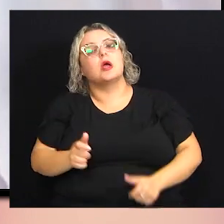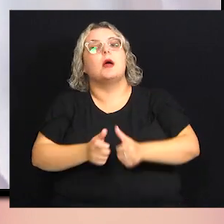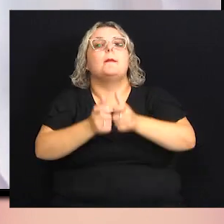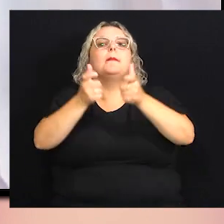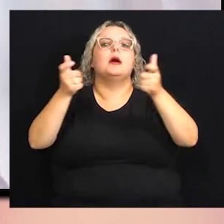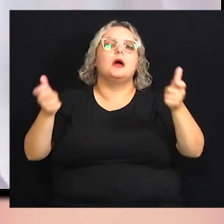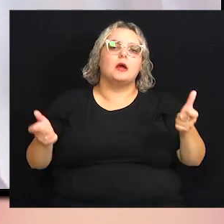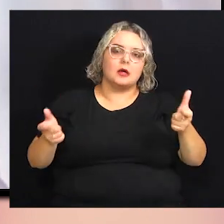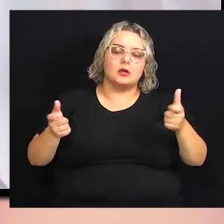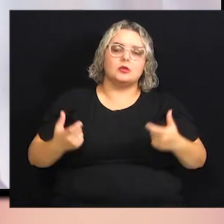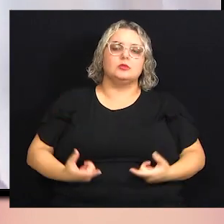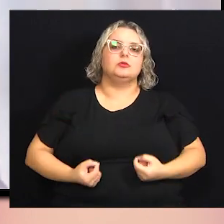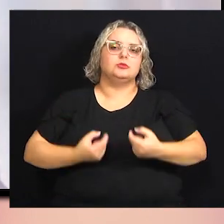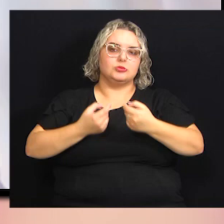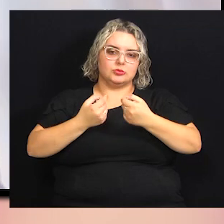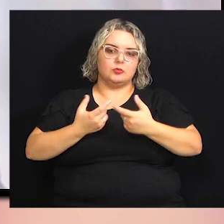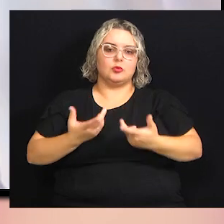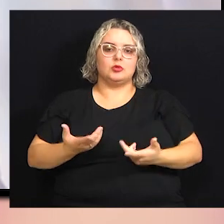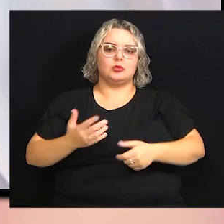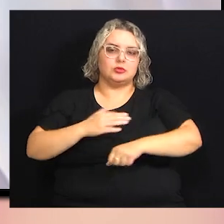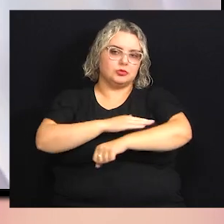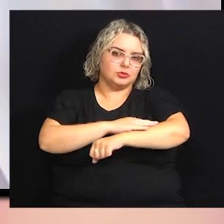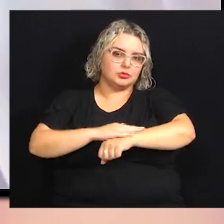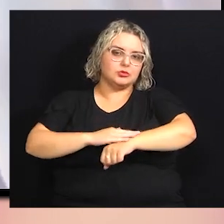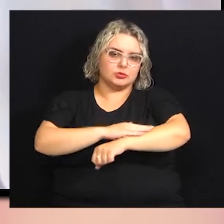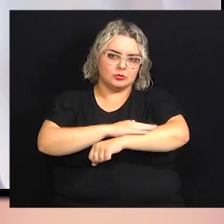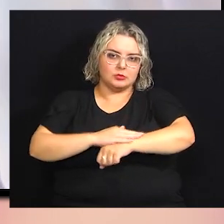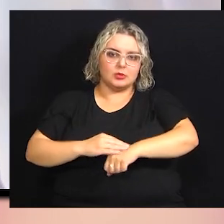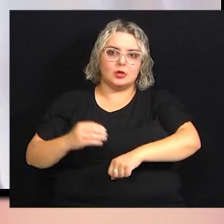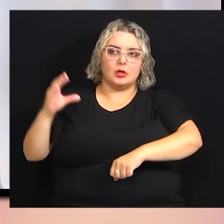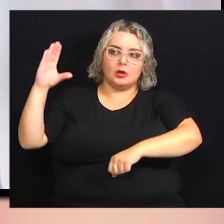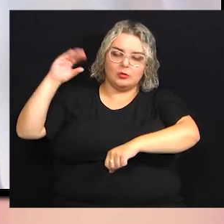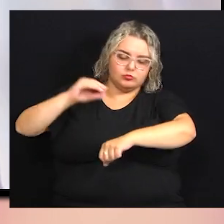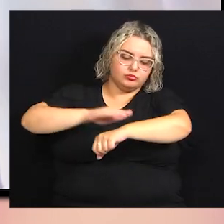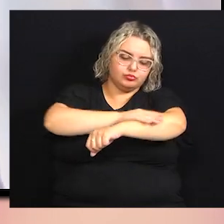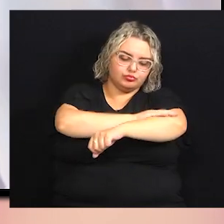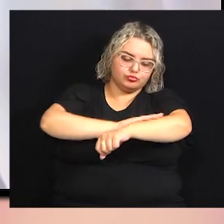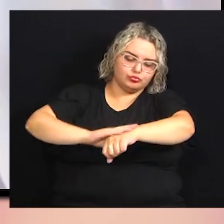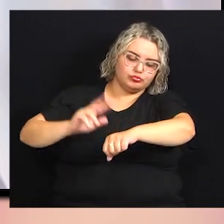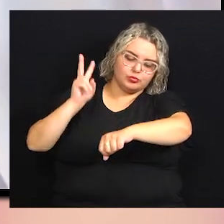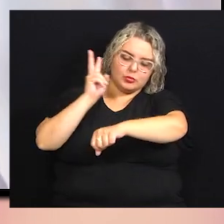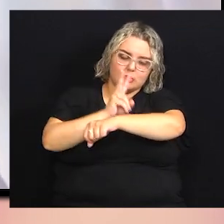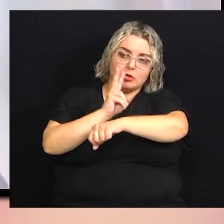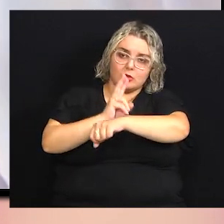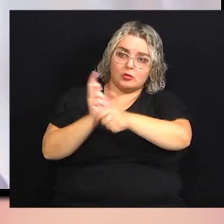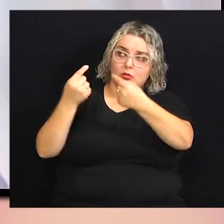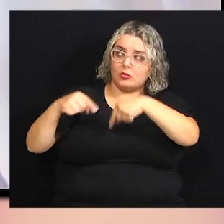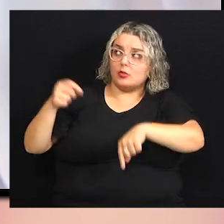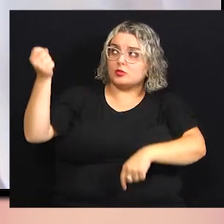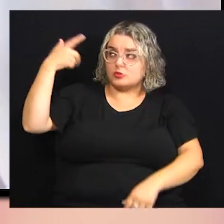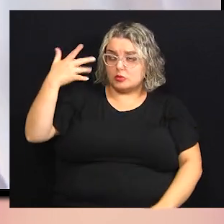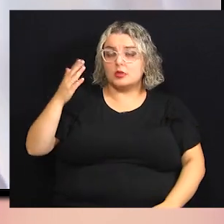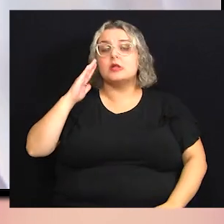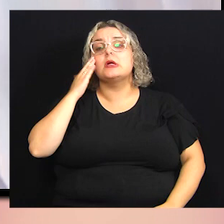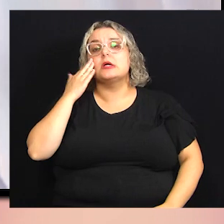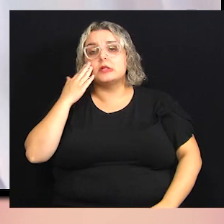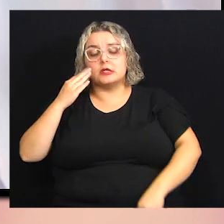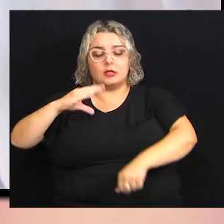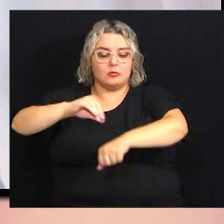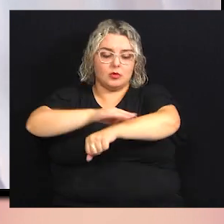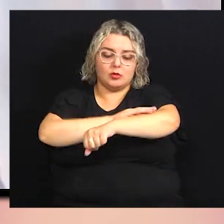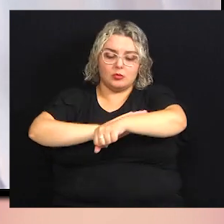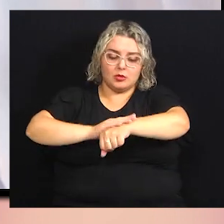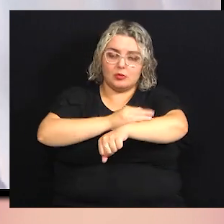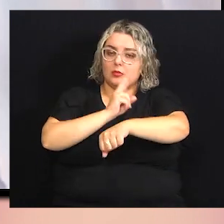prevenir a grande maioria dos tumores de pele. Então é usar protetor solar frequentemente e aí entender que o